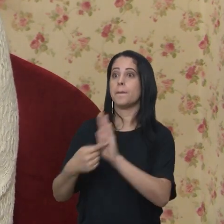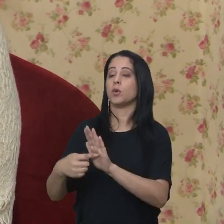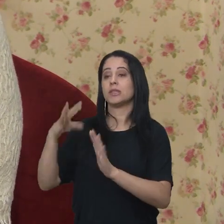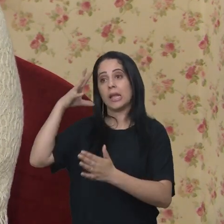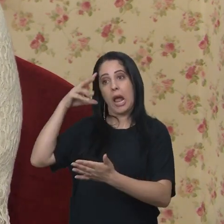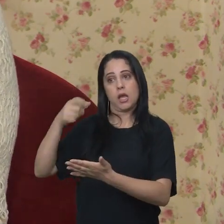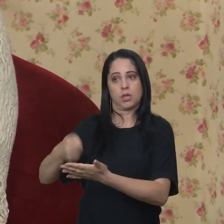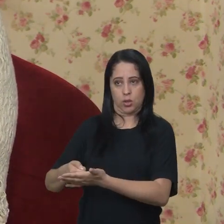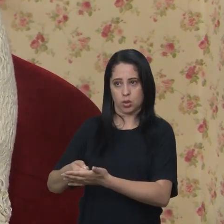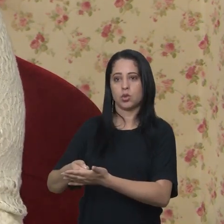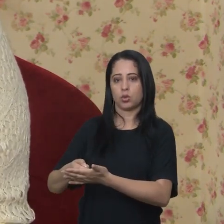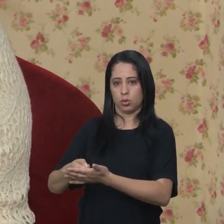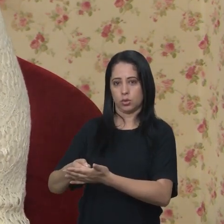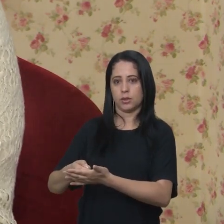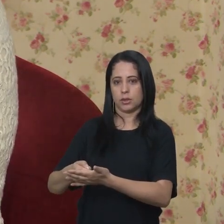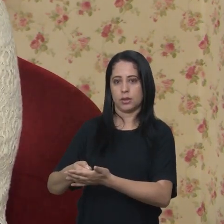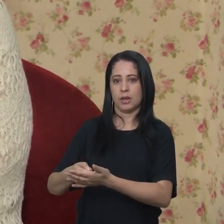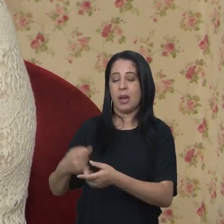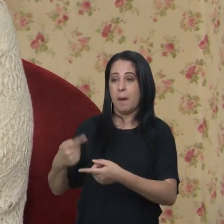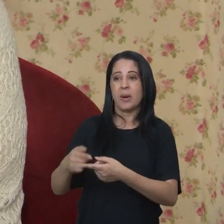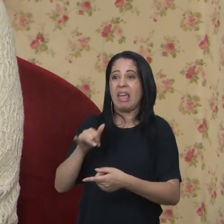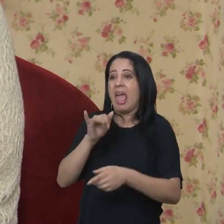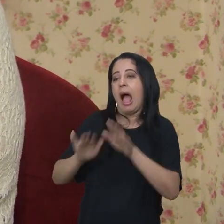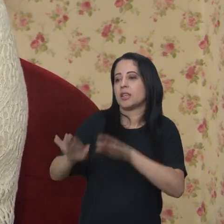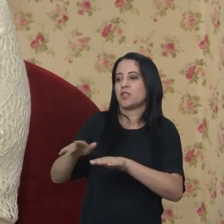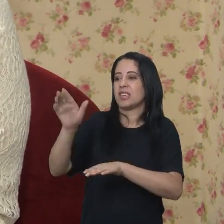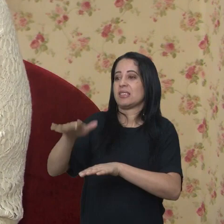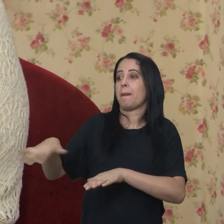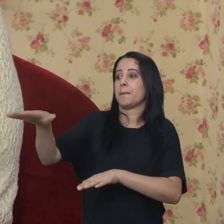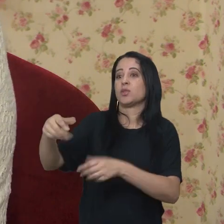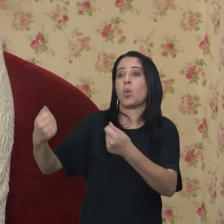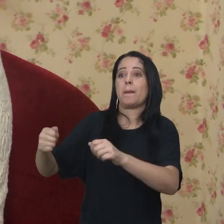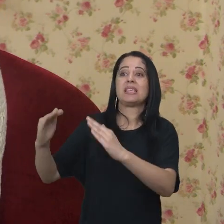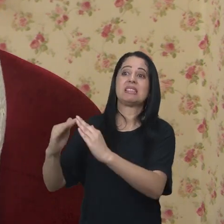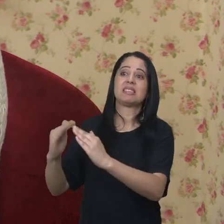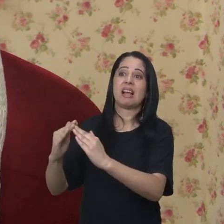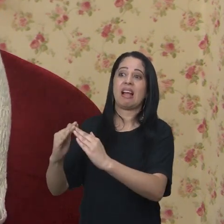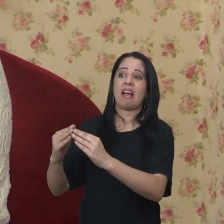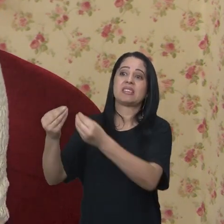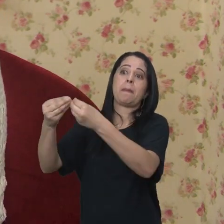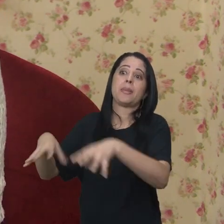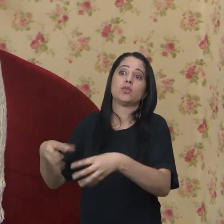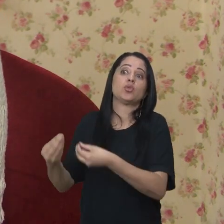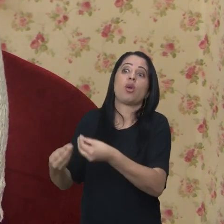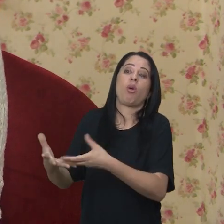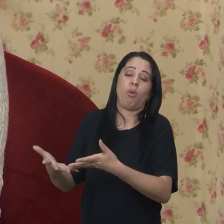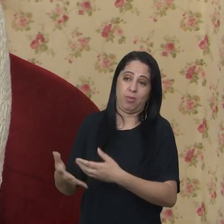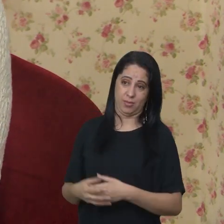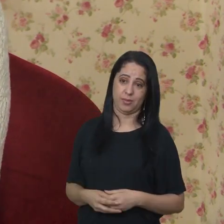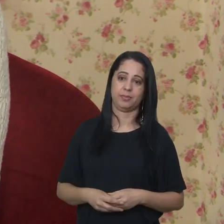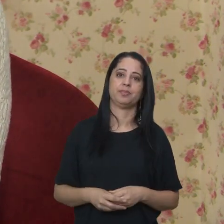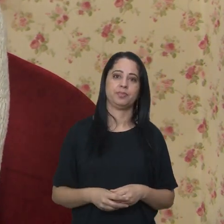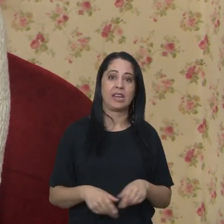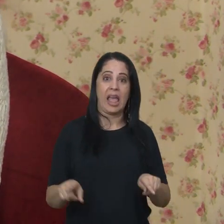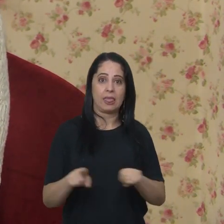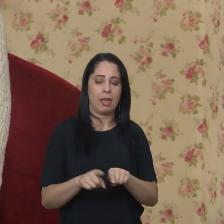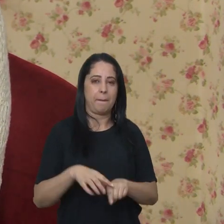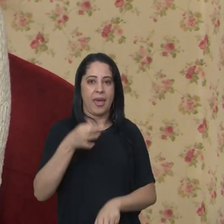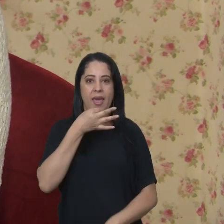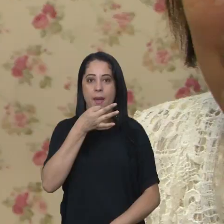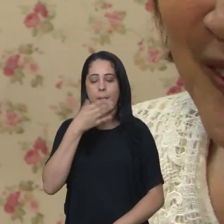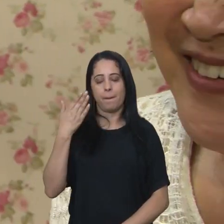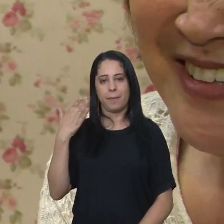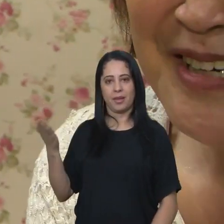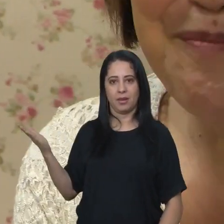soluções para que não sejam soluções duras para que aquela população que precisa de moradia sejam